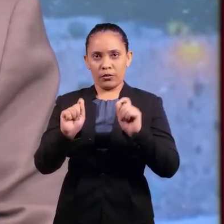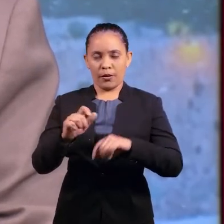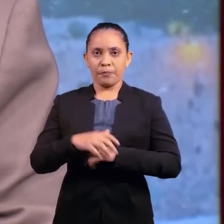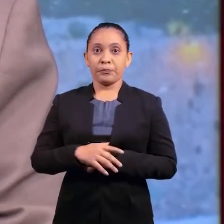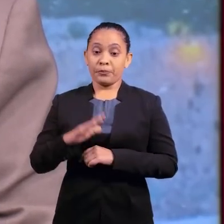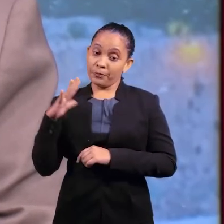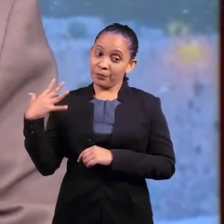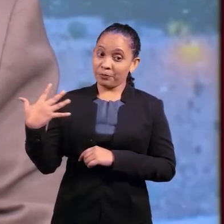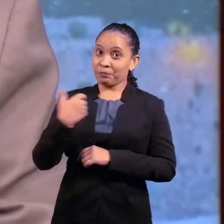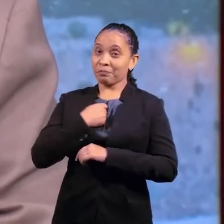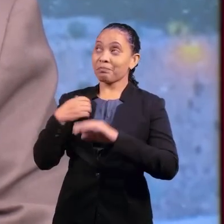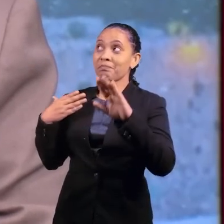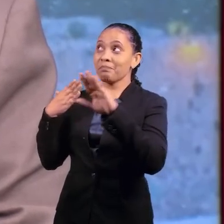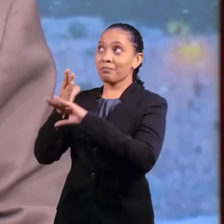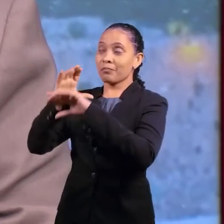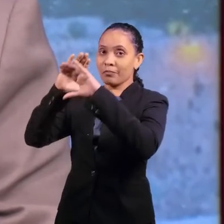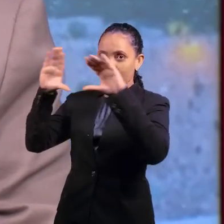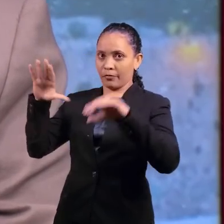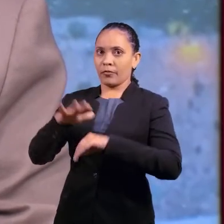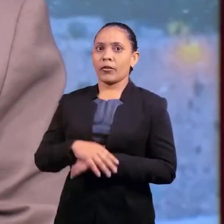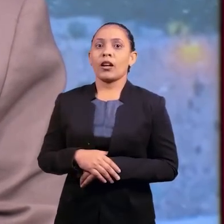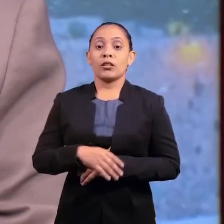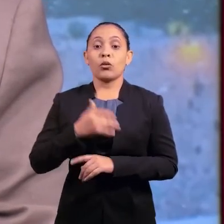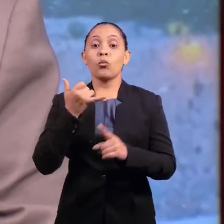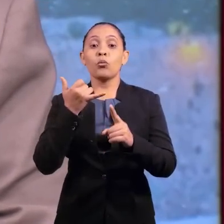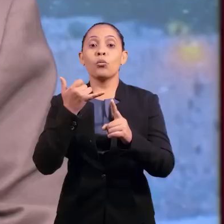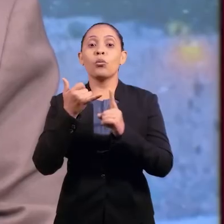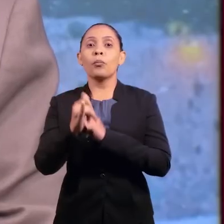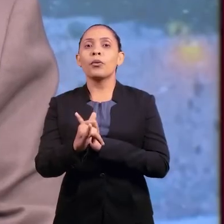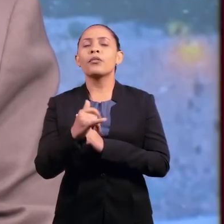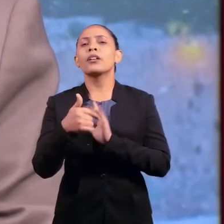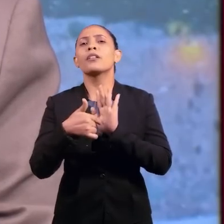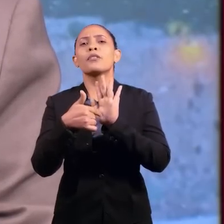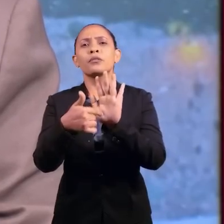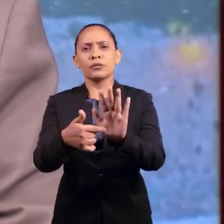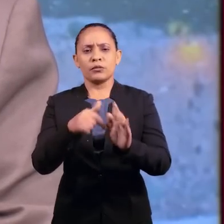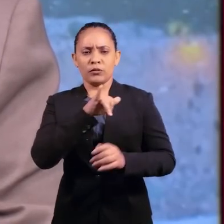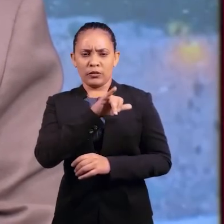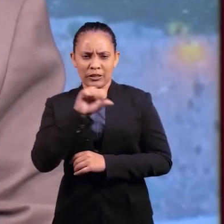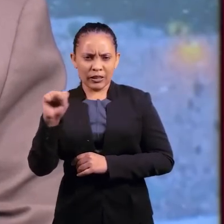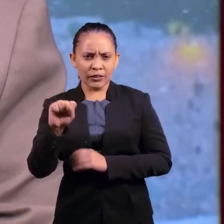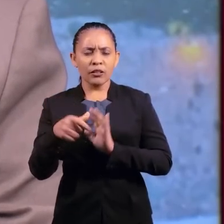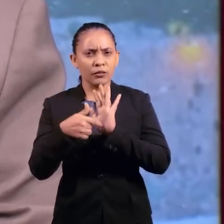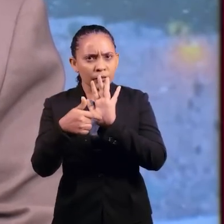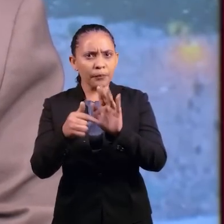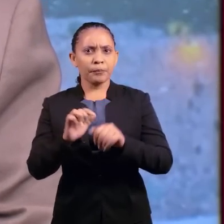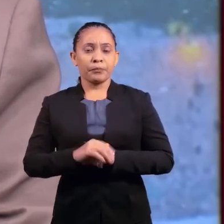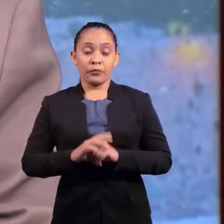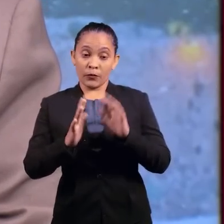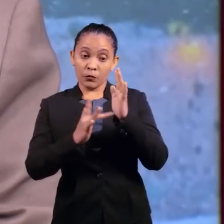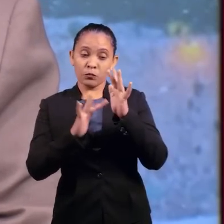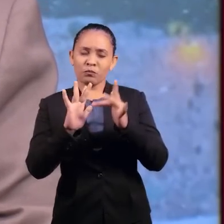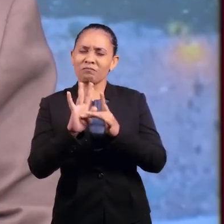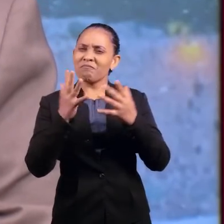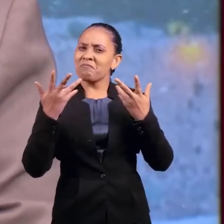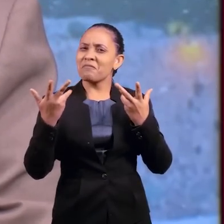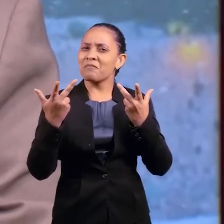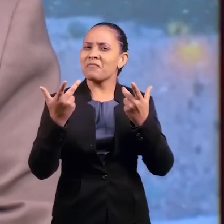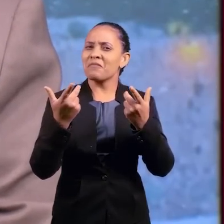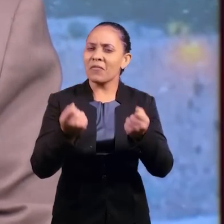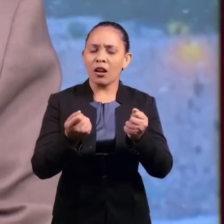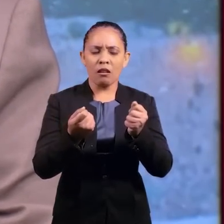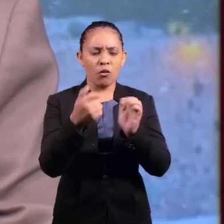mansões celestiais. Isaías, então, vai fazer uma descrição profética do Senhor Jesus extraordinária, notável. É como